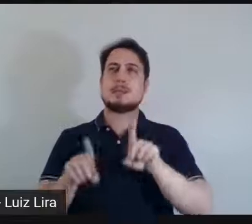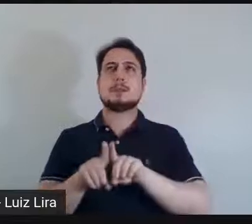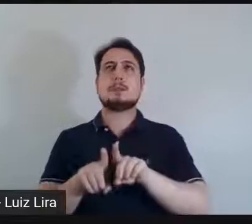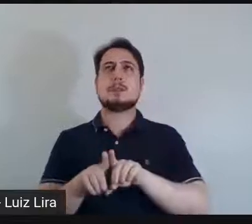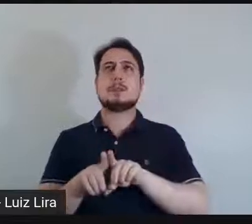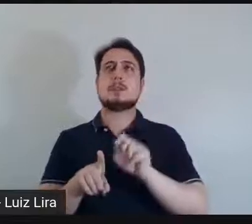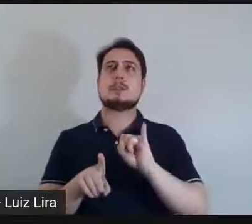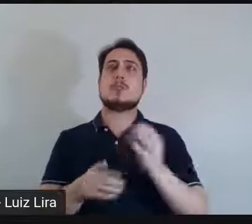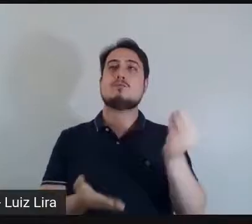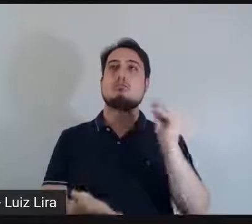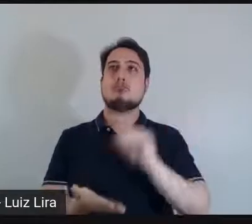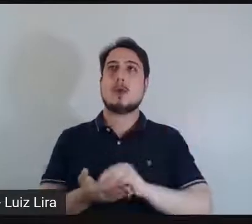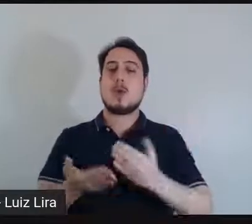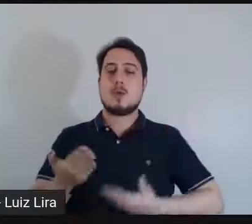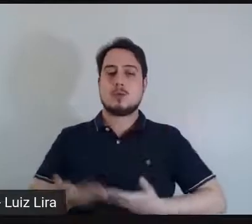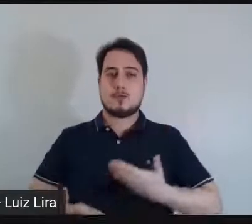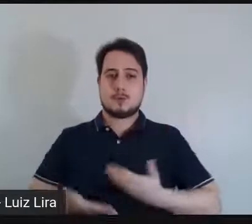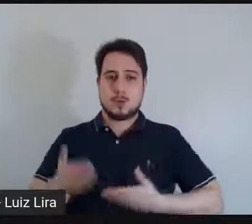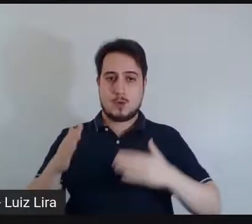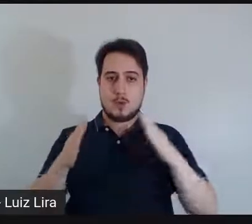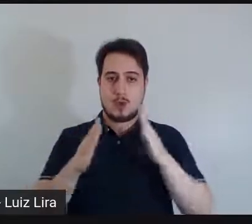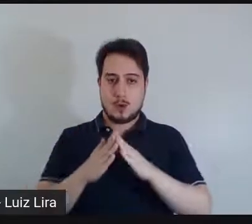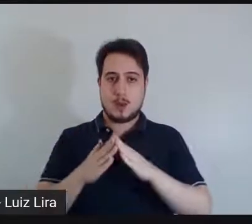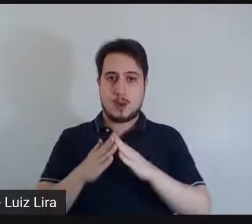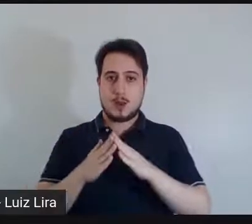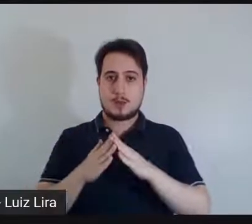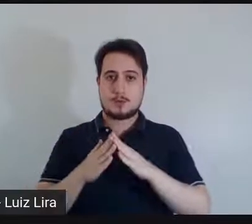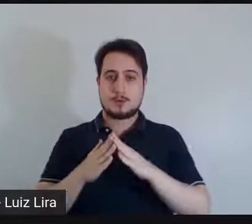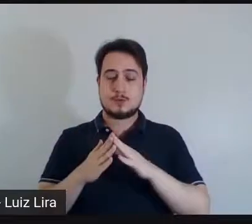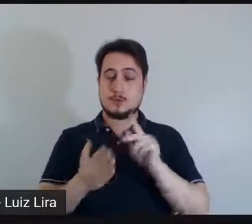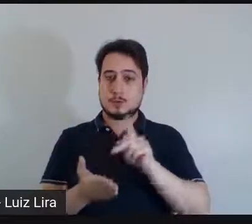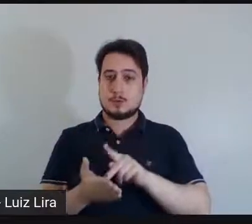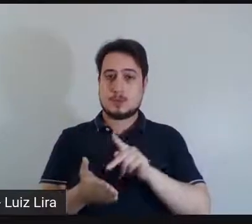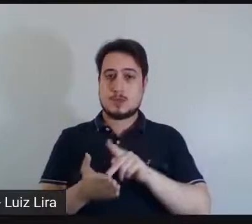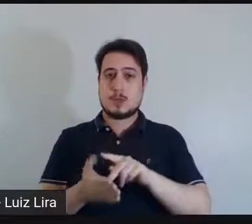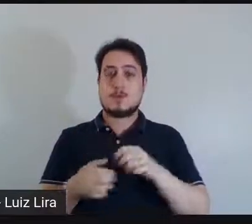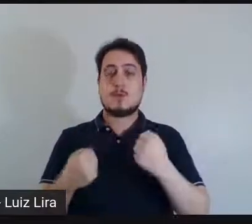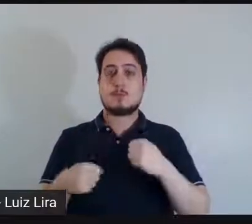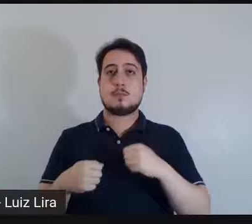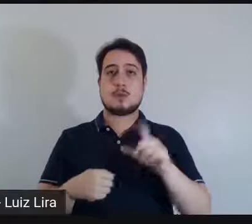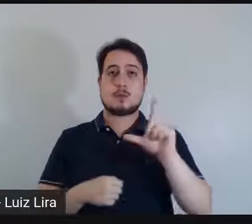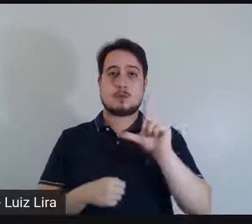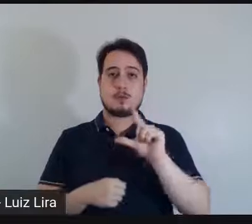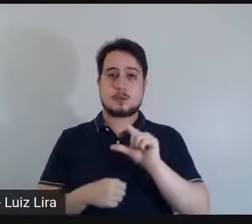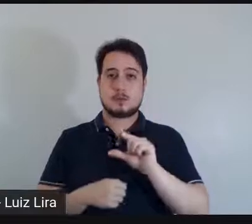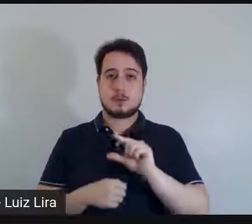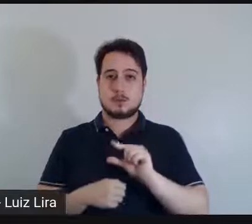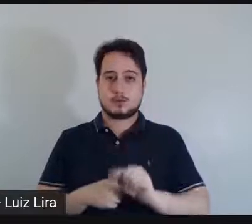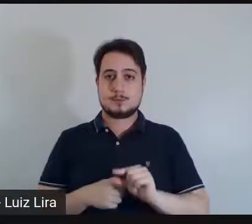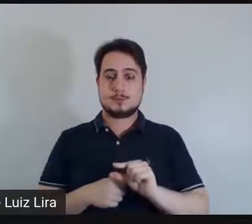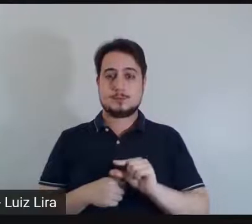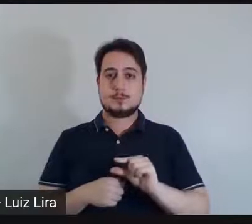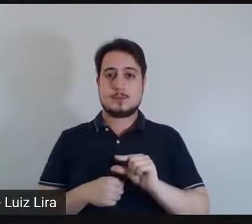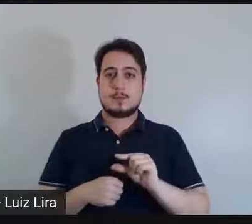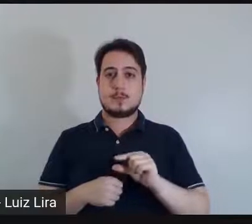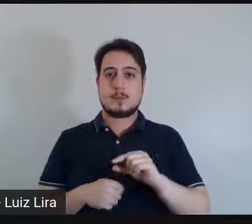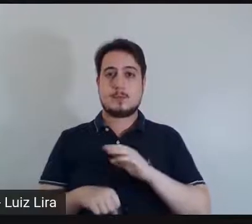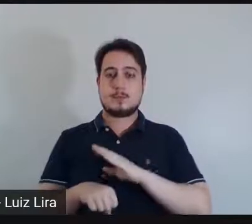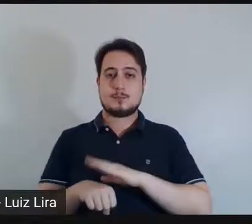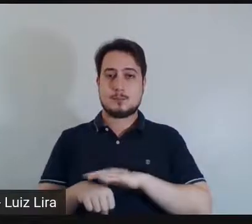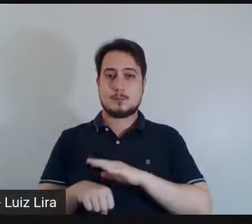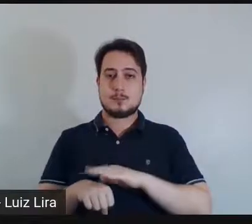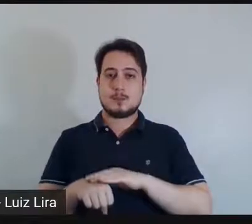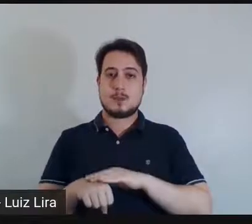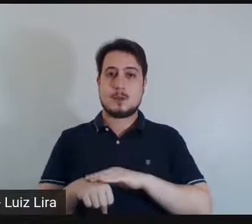boto servidor em casa, e agora oficialmente, eu vou ter que ter a redução na mesma tomada, não na mesma